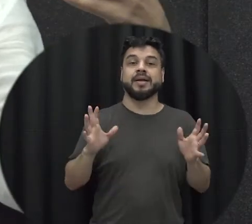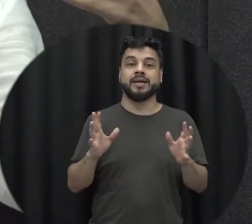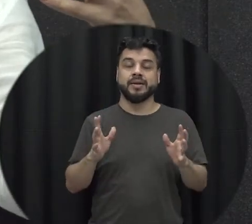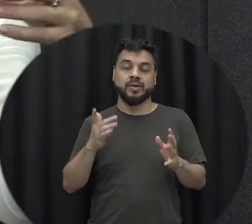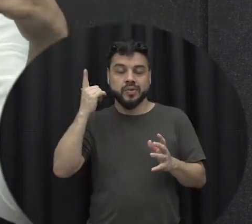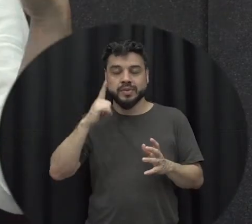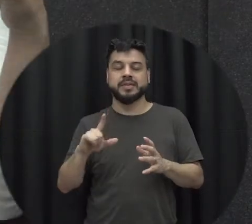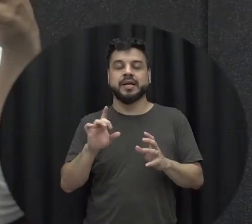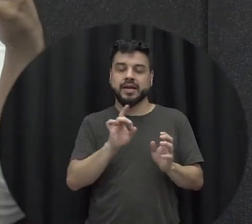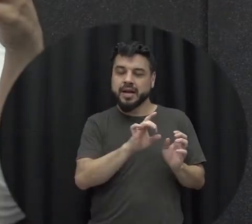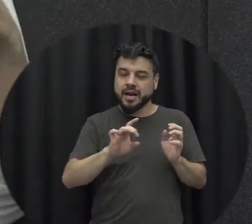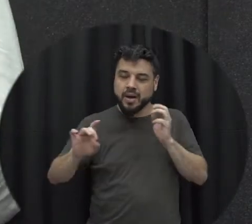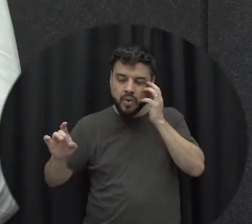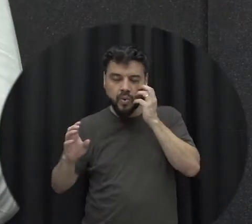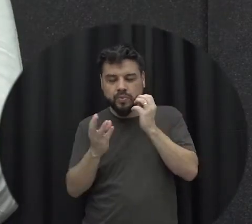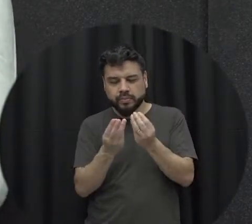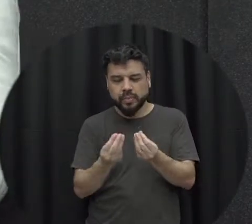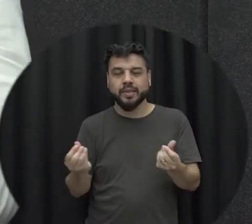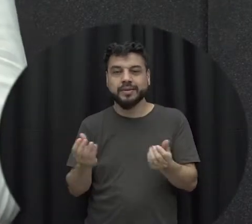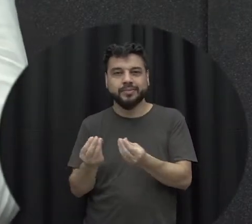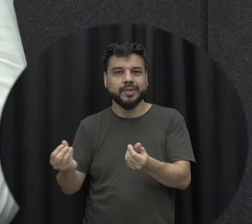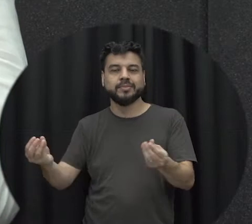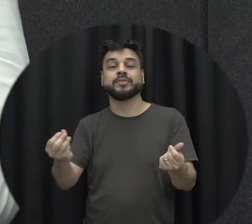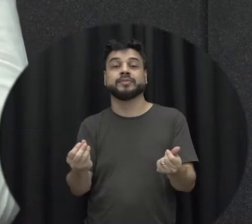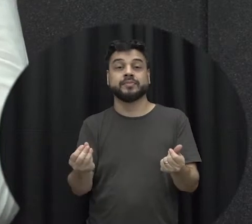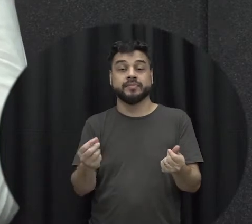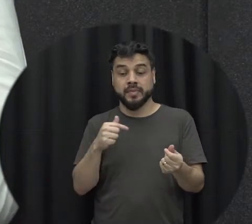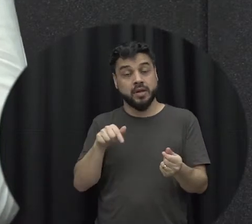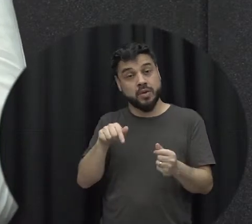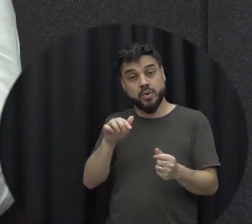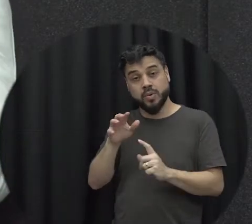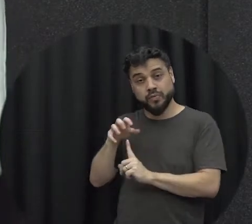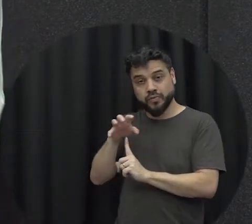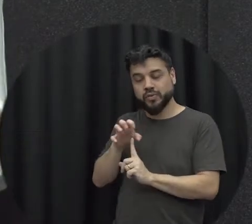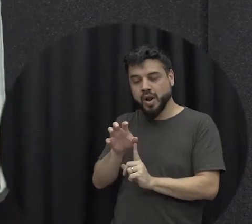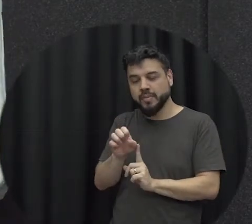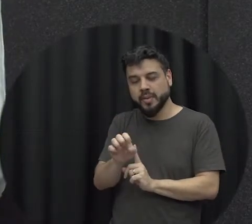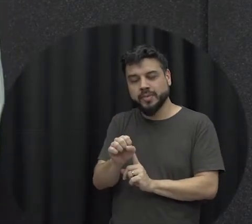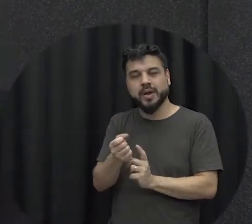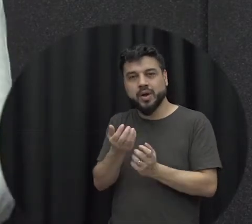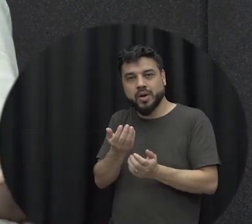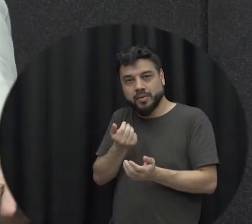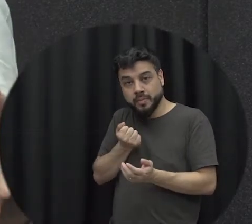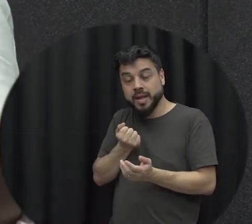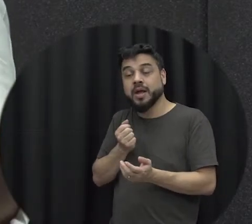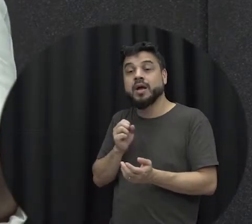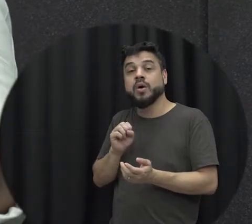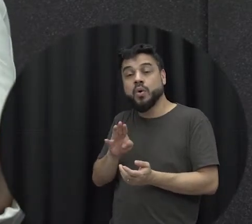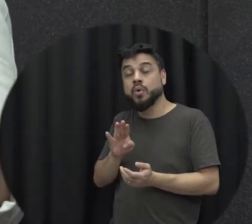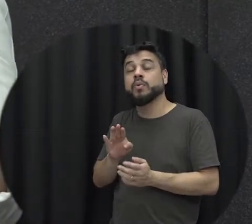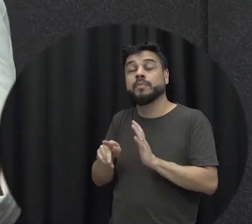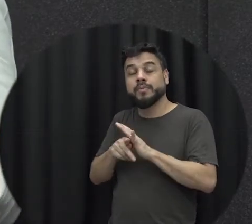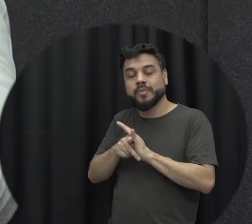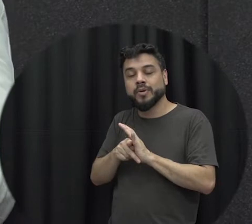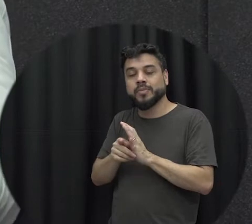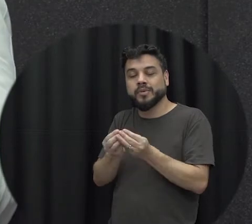cada anel. Esse anel, ele vai usar como alimento, ou ele vai deixar disponível para outros organismos